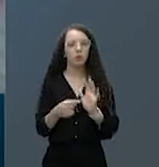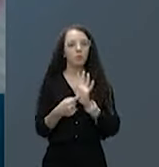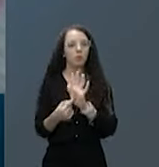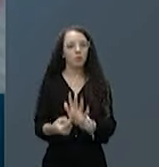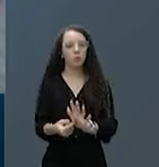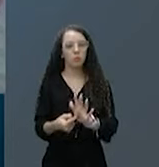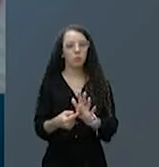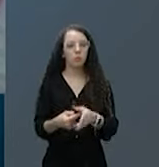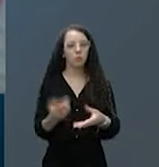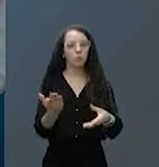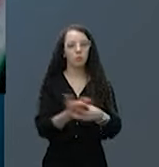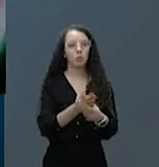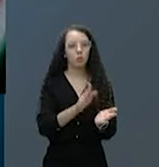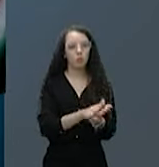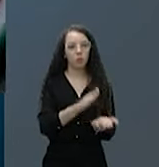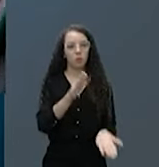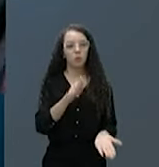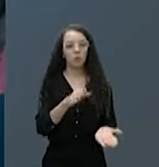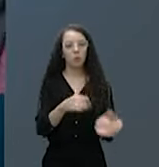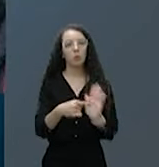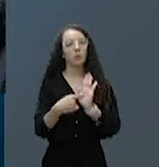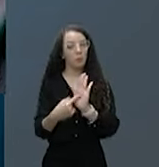sugestão.